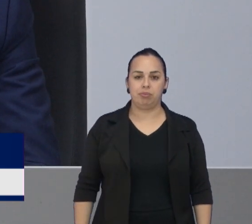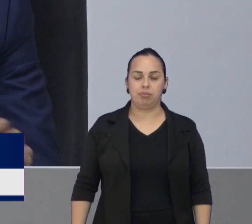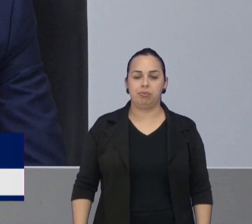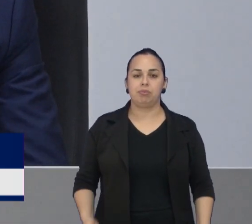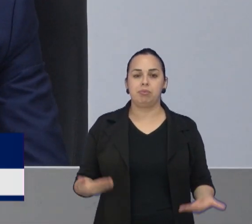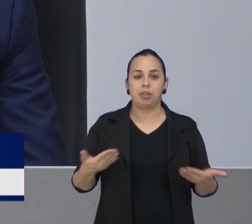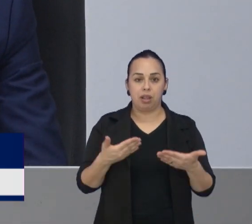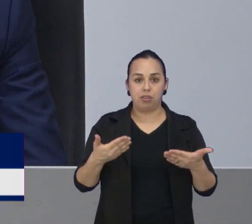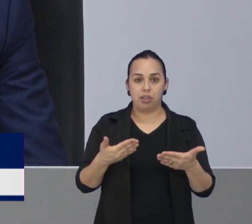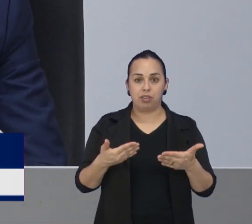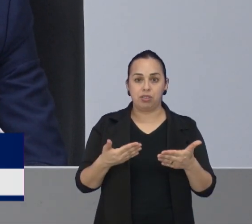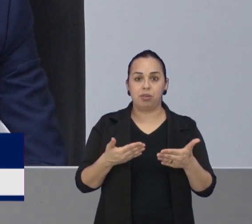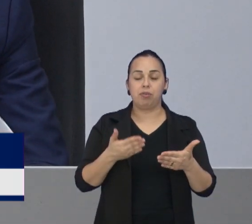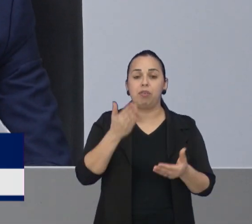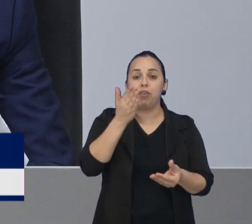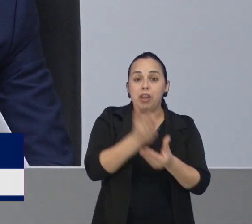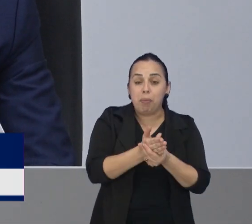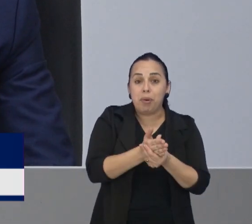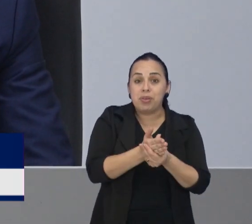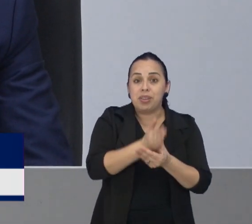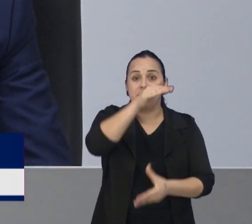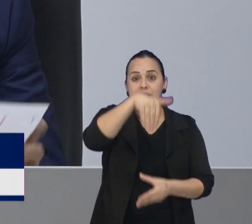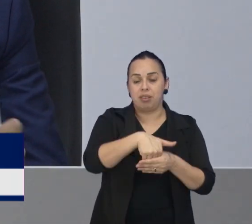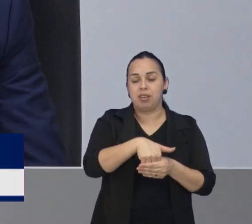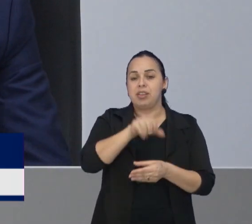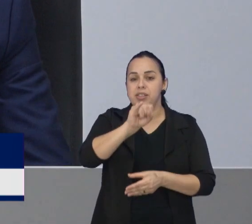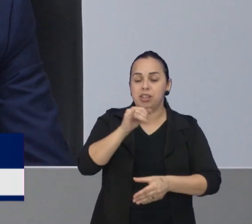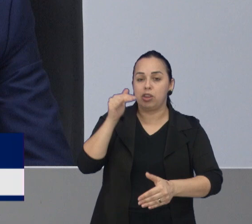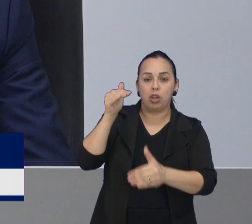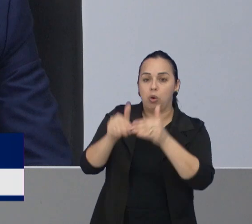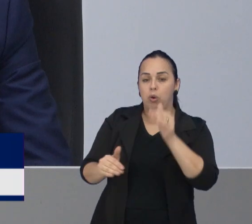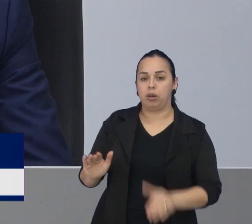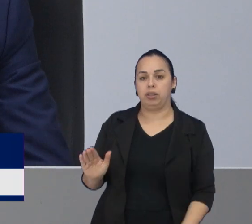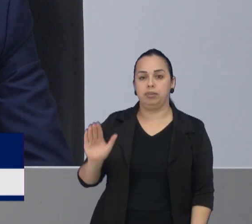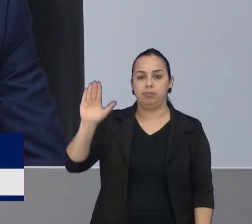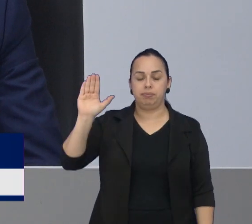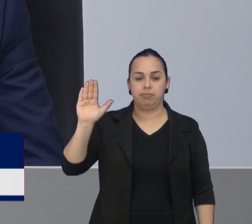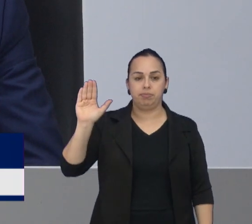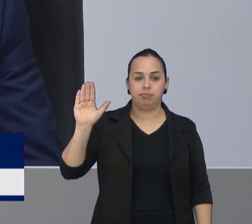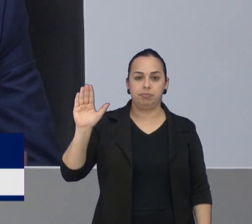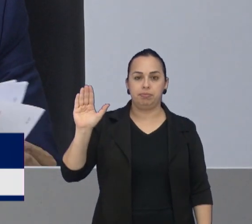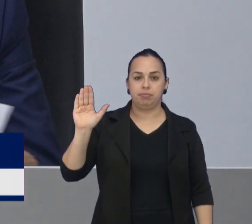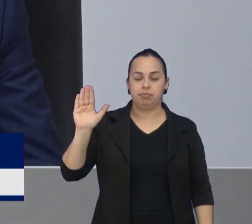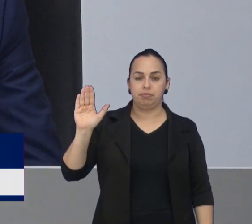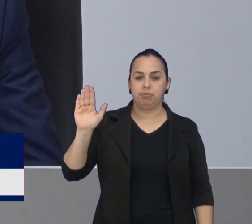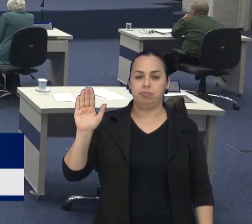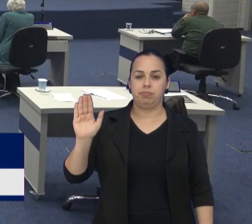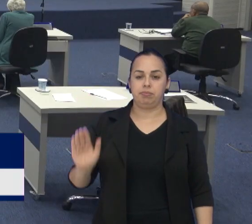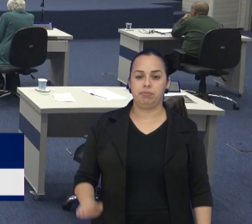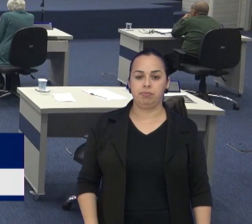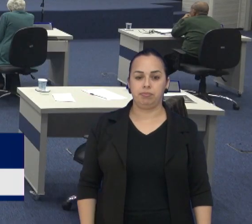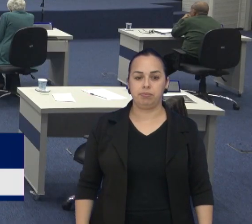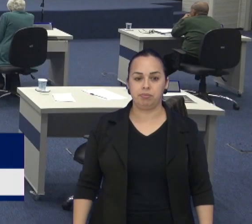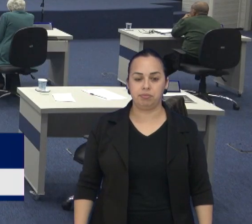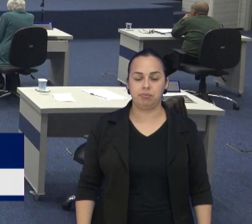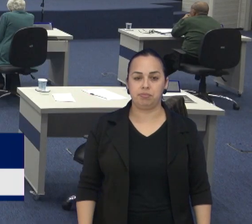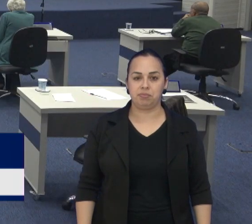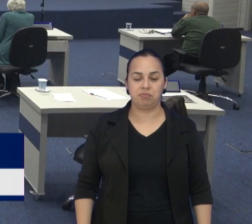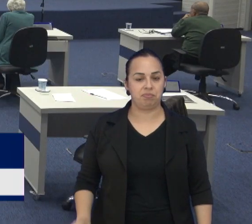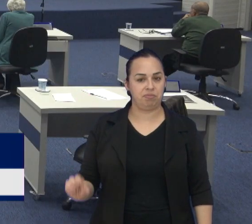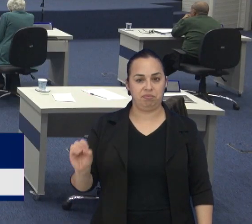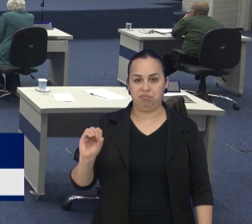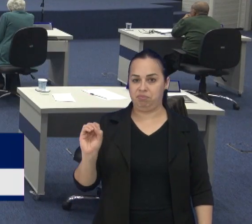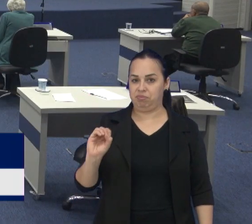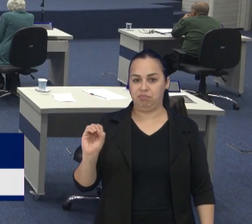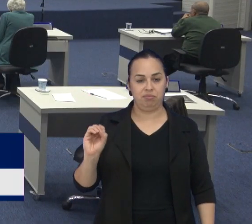Em votação, o processo. Vereadores favoráveis permaneçam como estão, os contrários que se manifestem. Nenhum voto contrário,